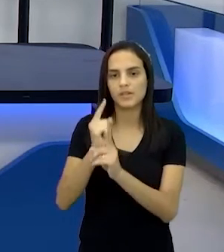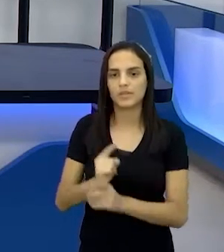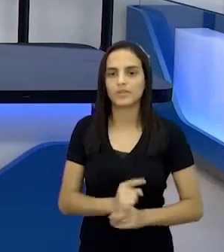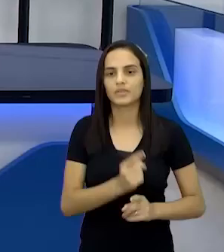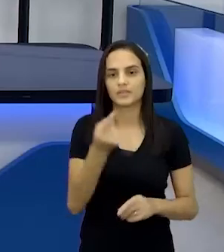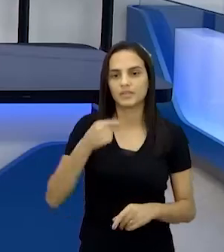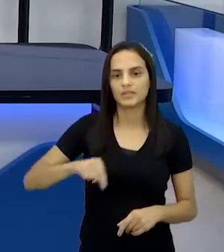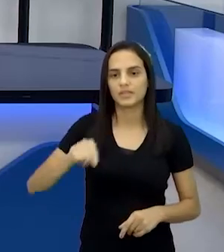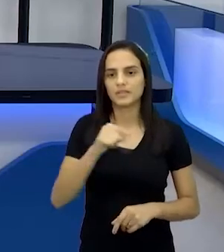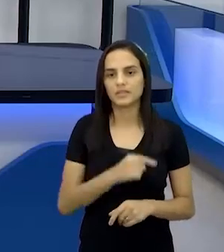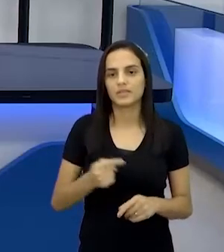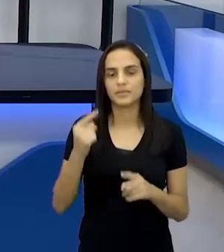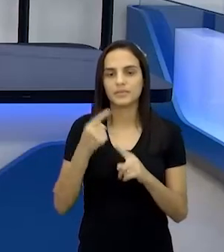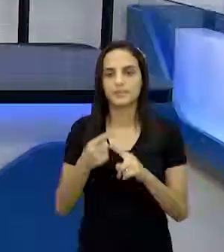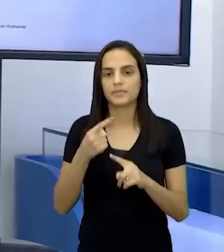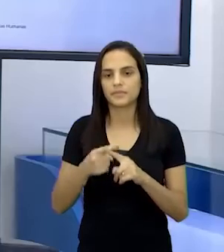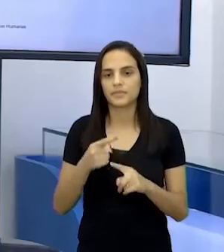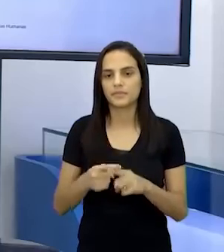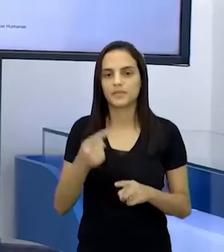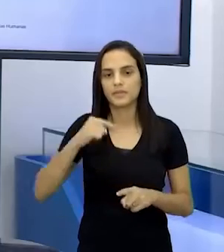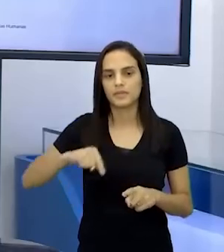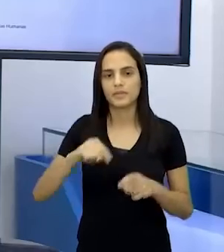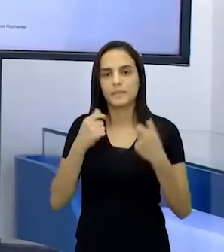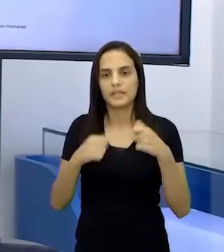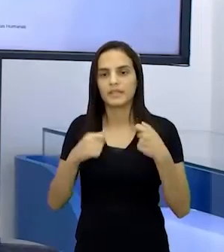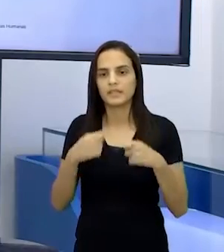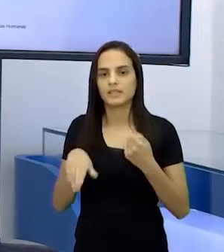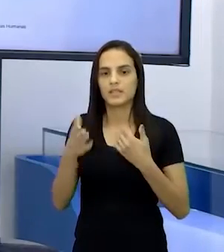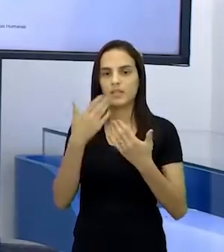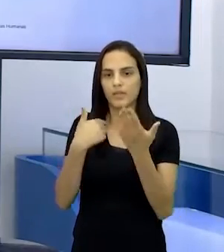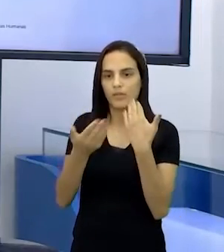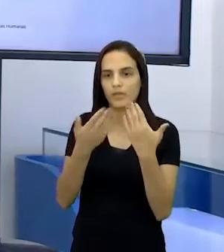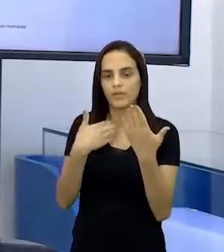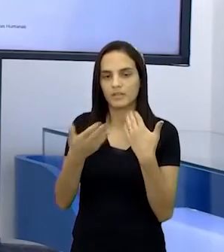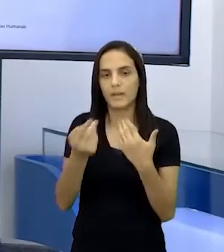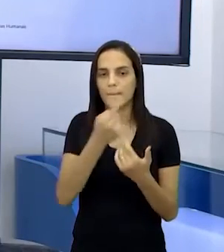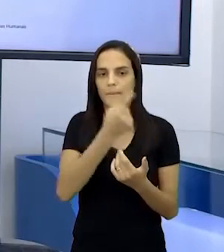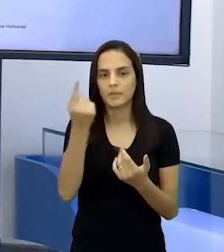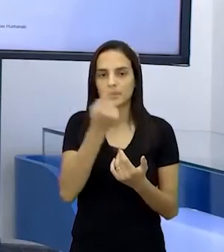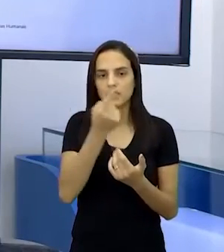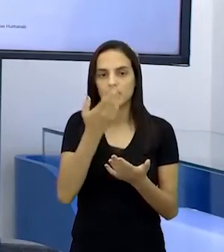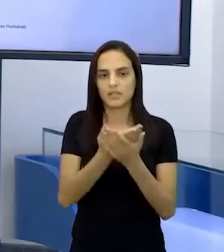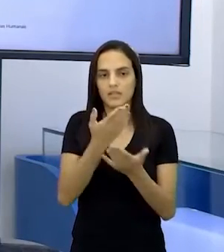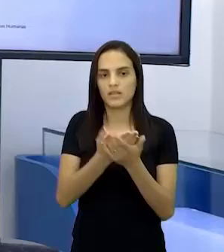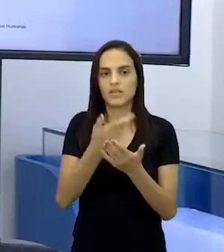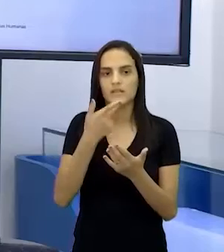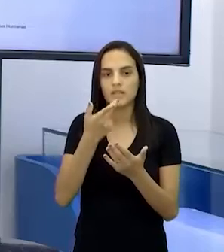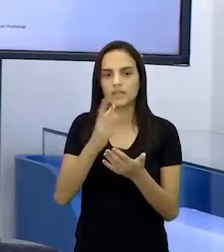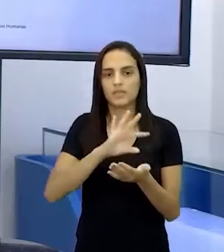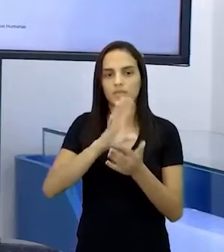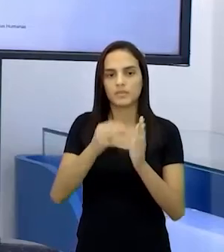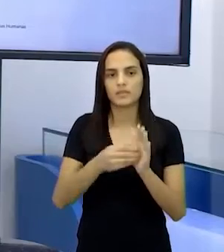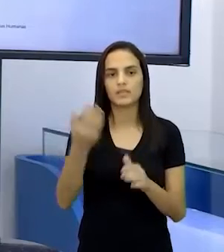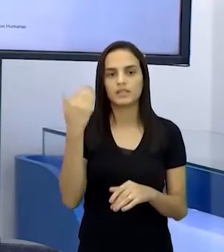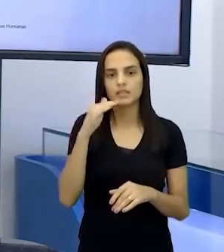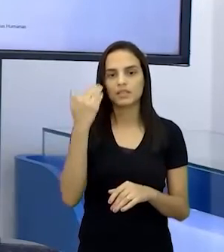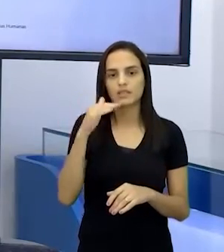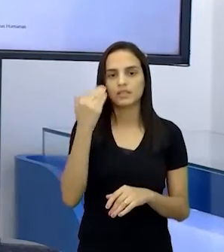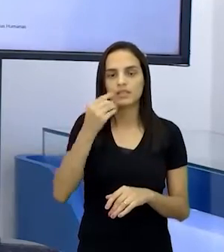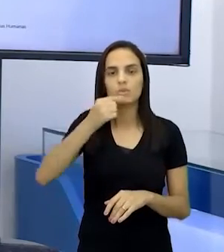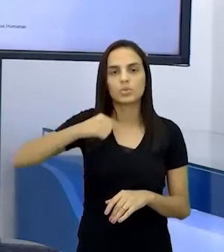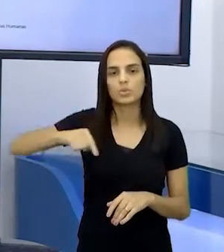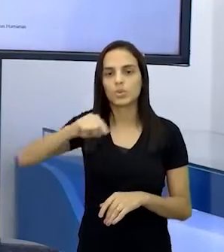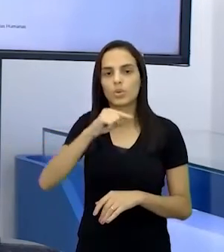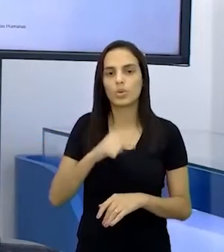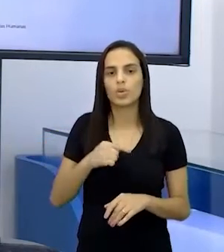gente aí, porque a gente precisa começar essa primeira aula aí falando de um todo, para entender em que ponto